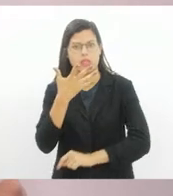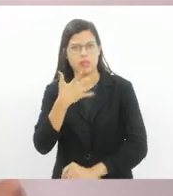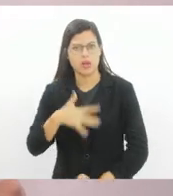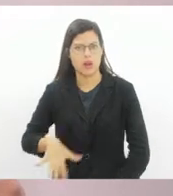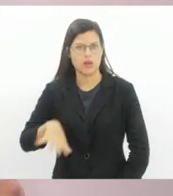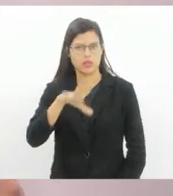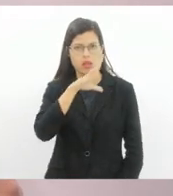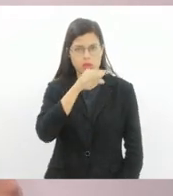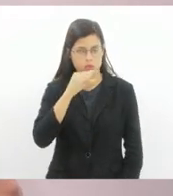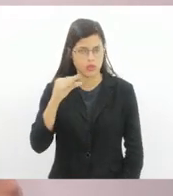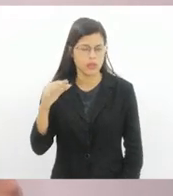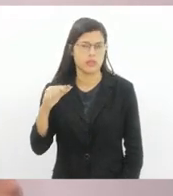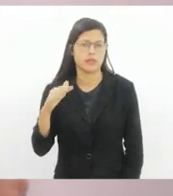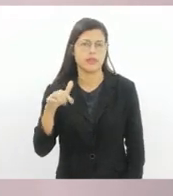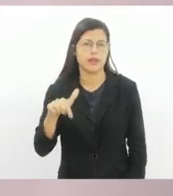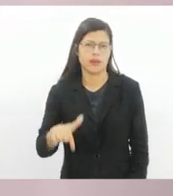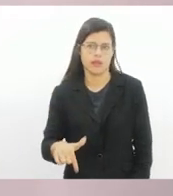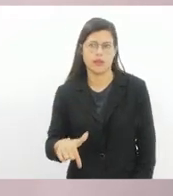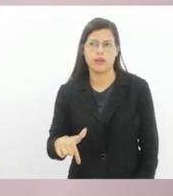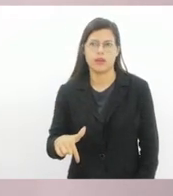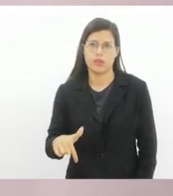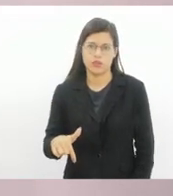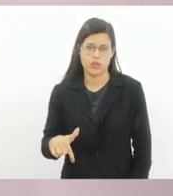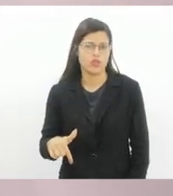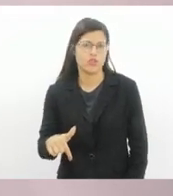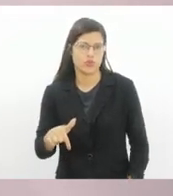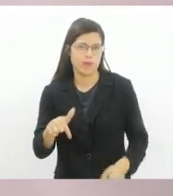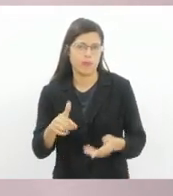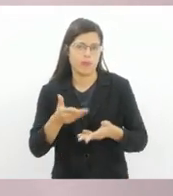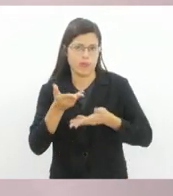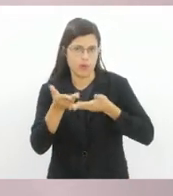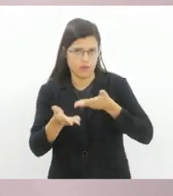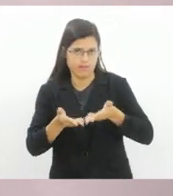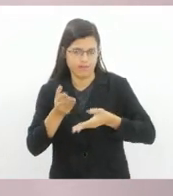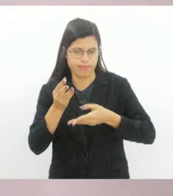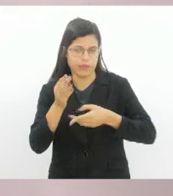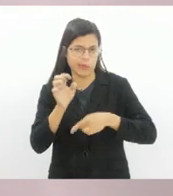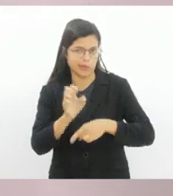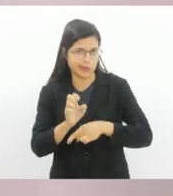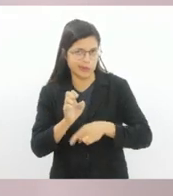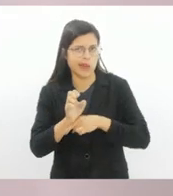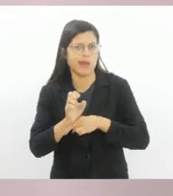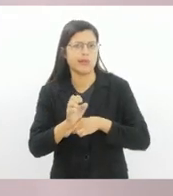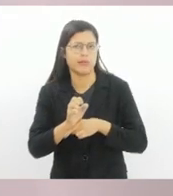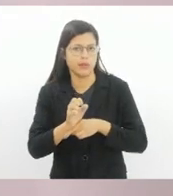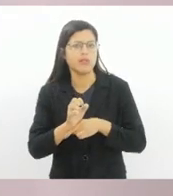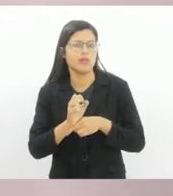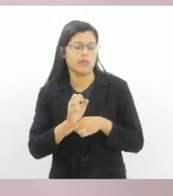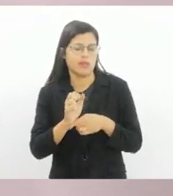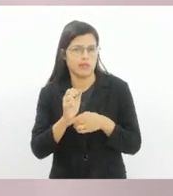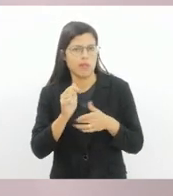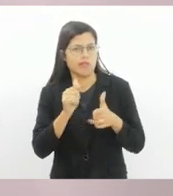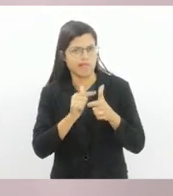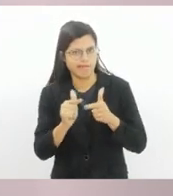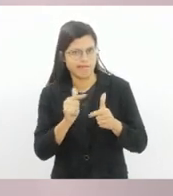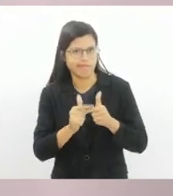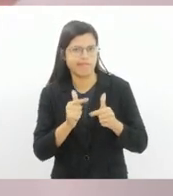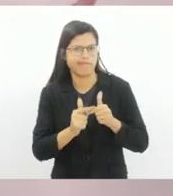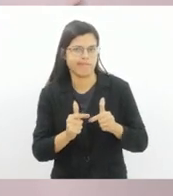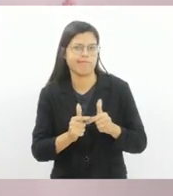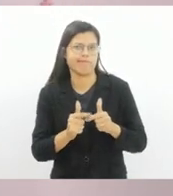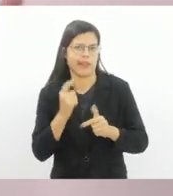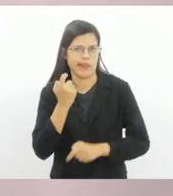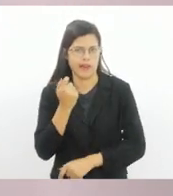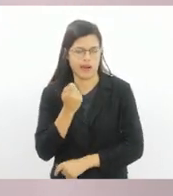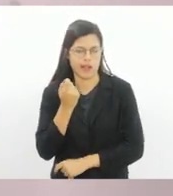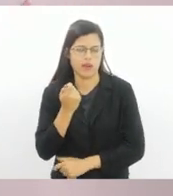adolescentes assistidos pelo Estado estão numa situação extremamente vulnerável. Então, quando a